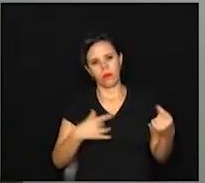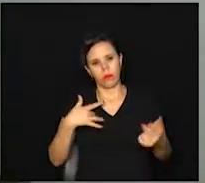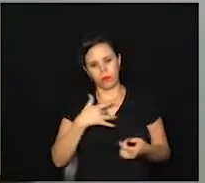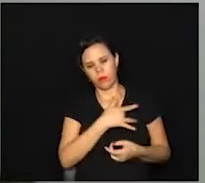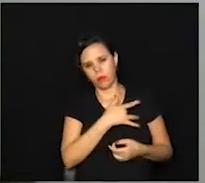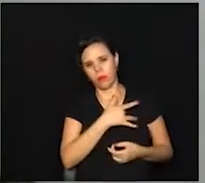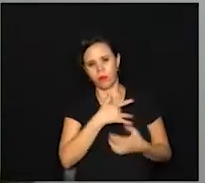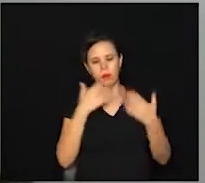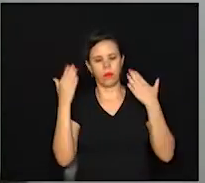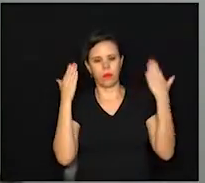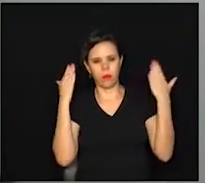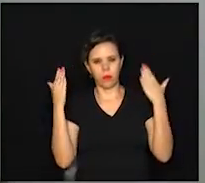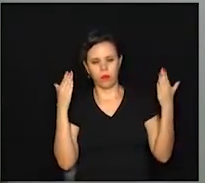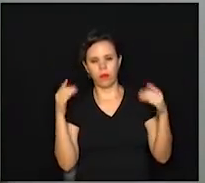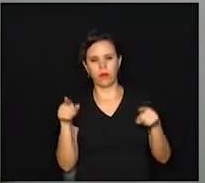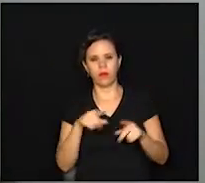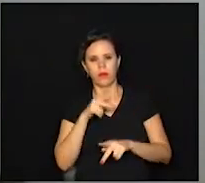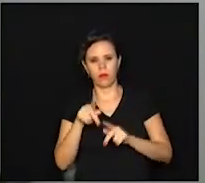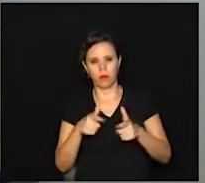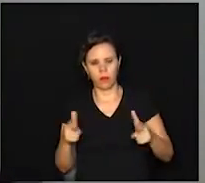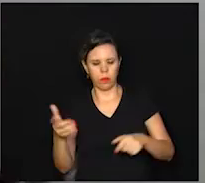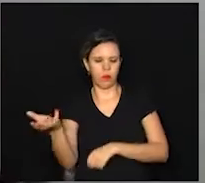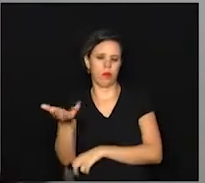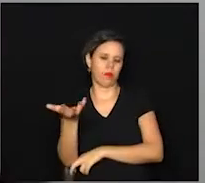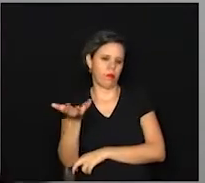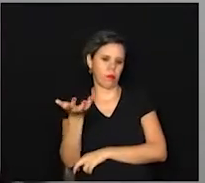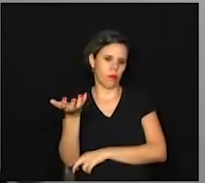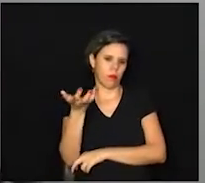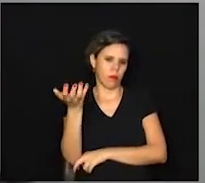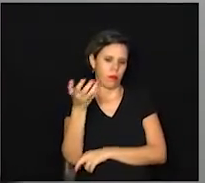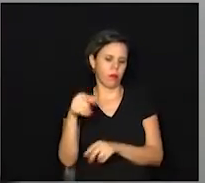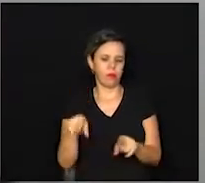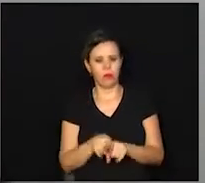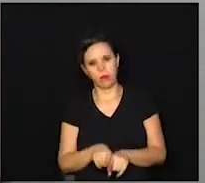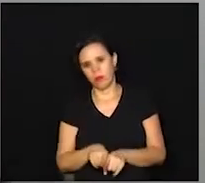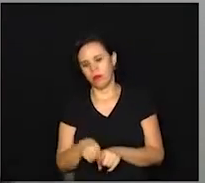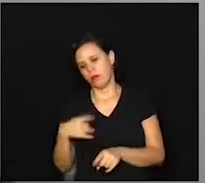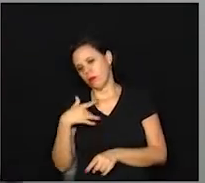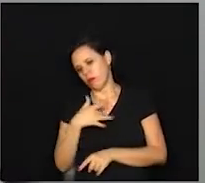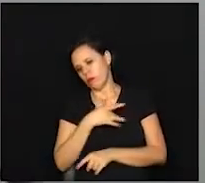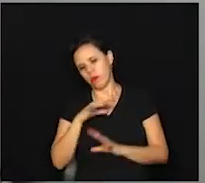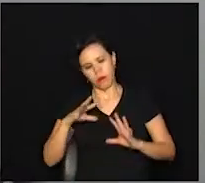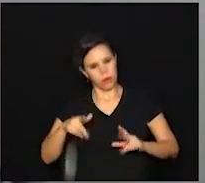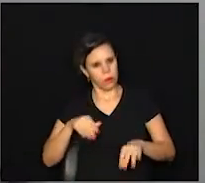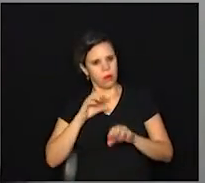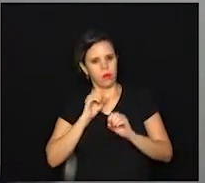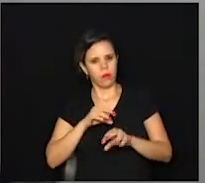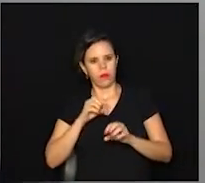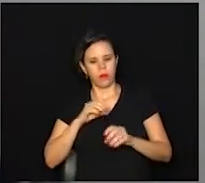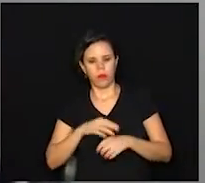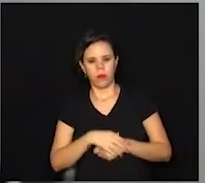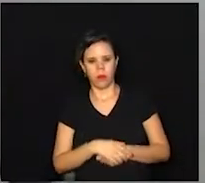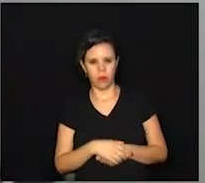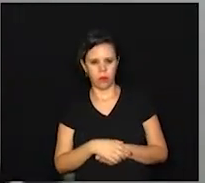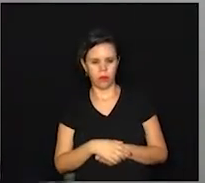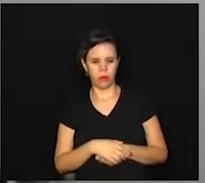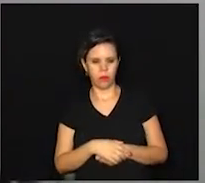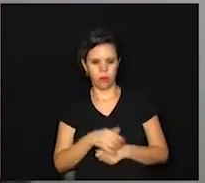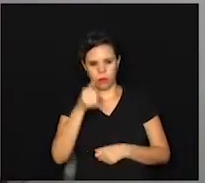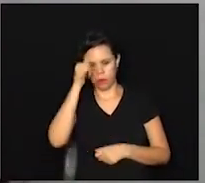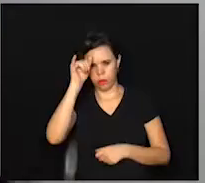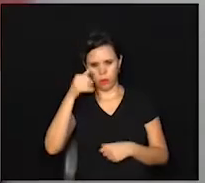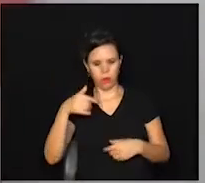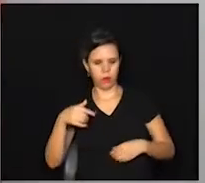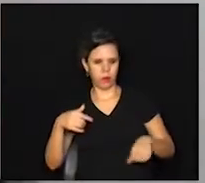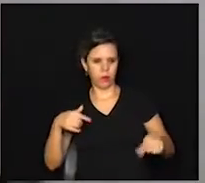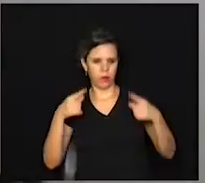na política de população em situação de rua, na política de saúde, de educação, de combate à